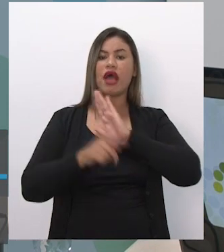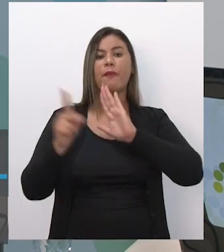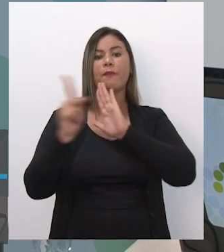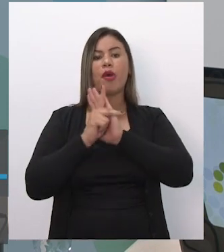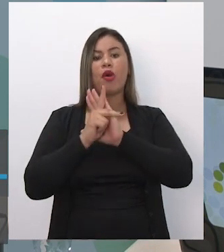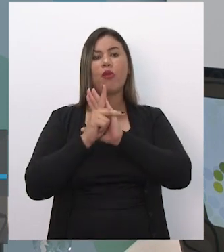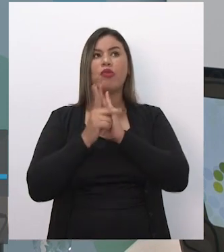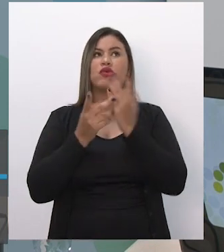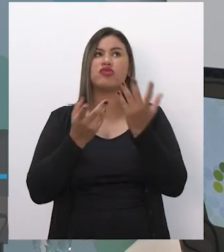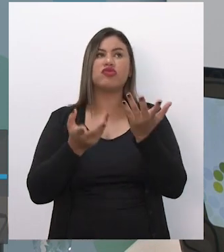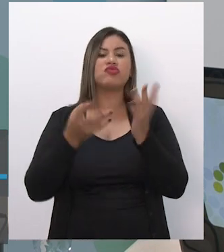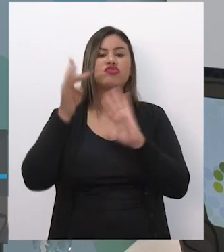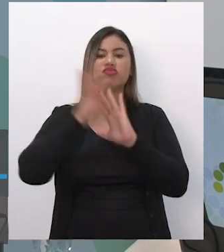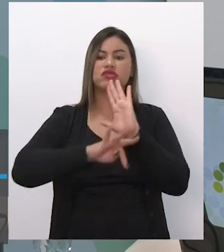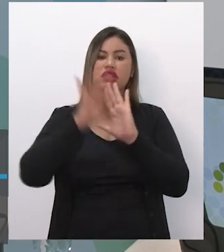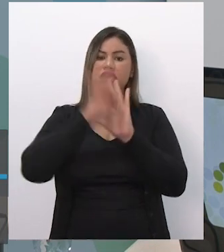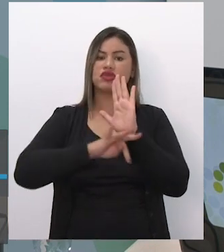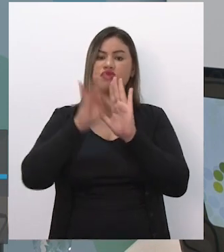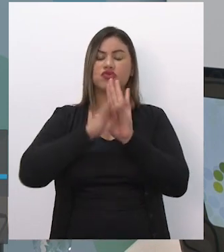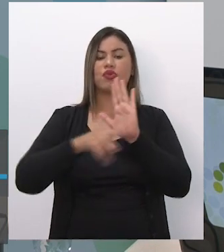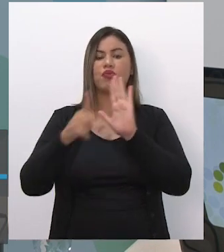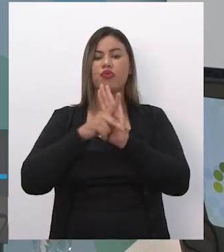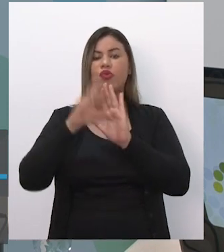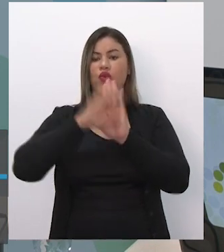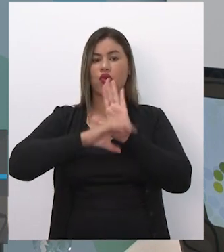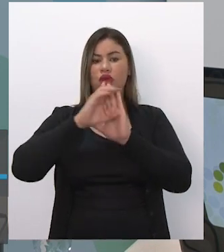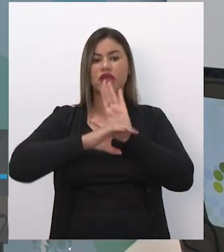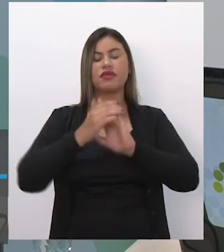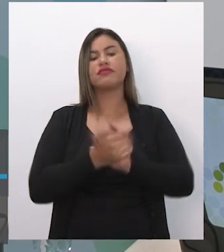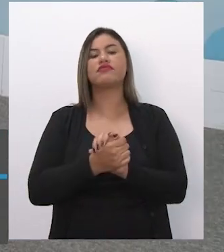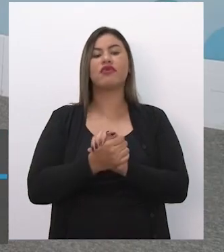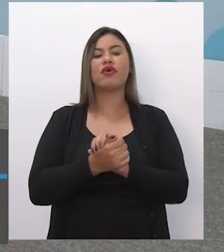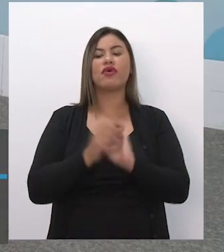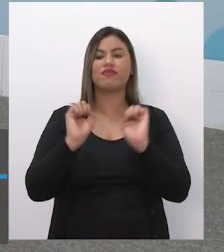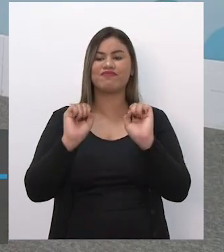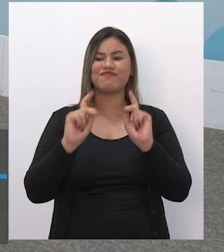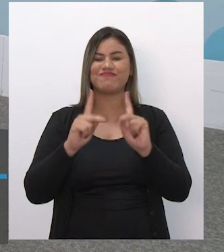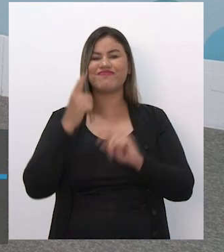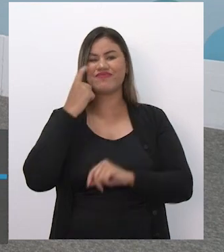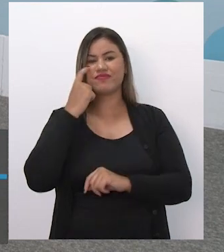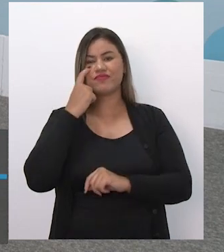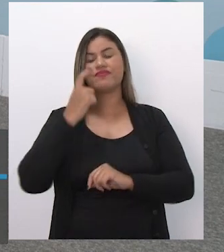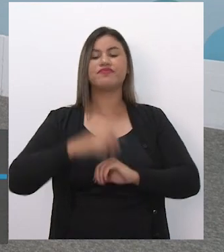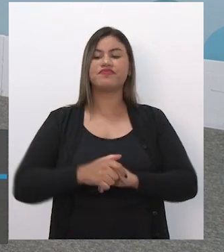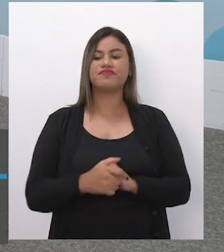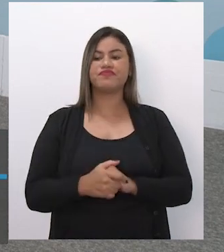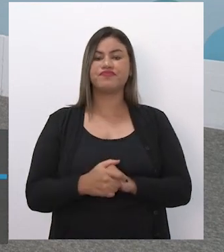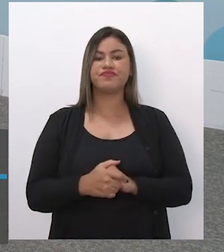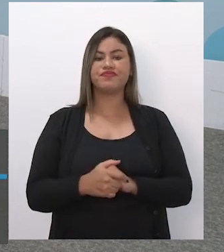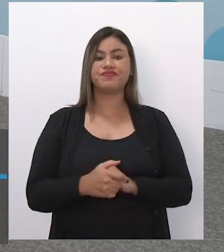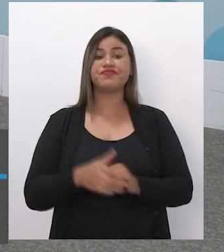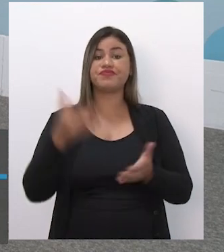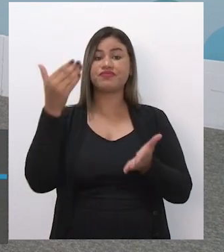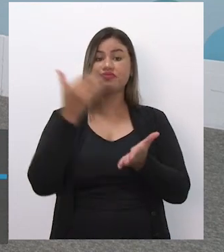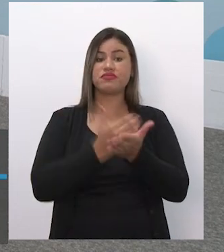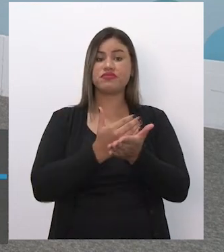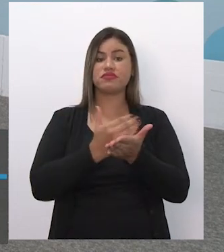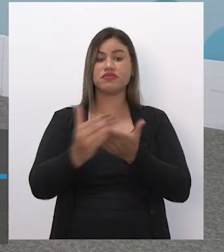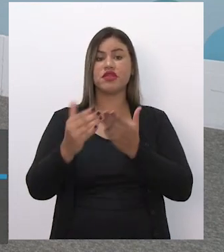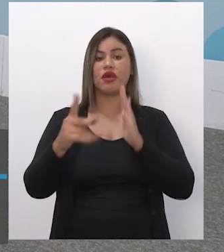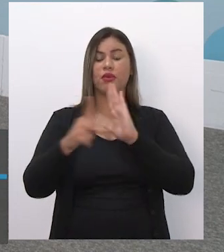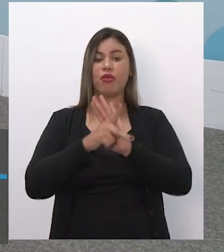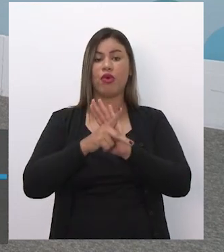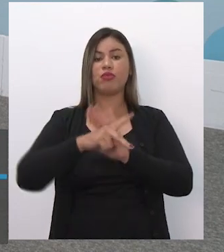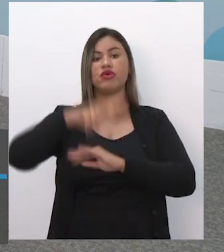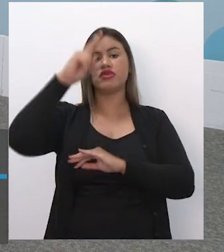aos textos do currículo. Vamos lá, professora Gisele, o que nós temos aí? Vamos começar com o componente de história, os